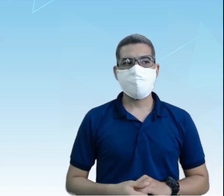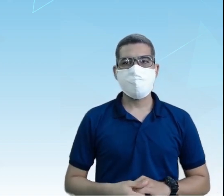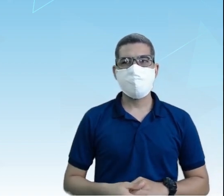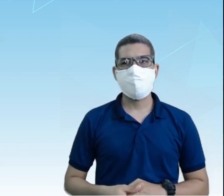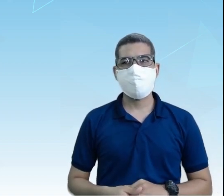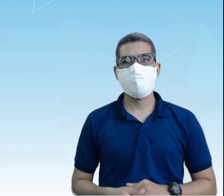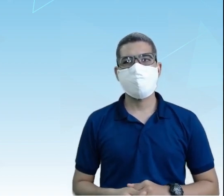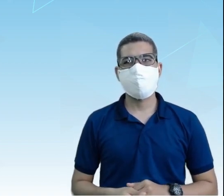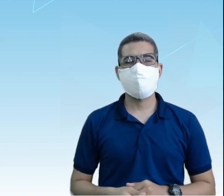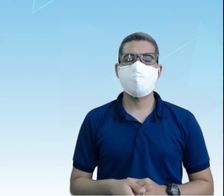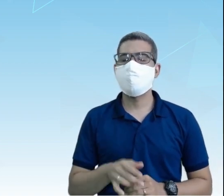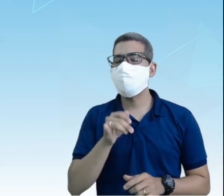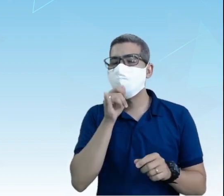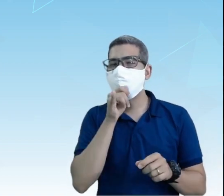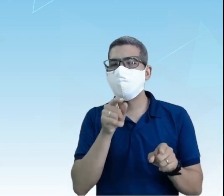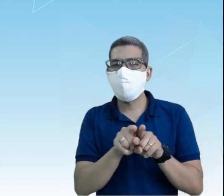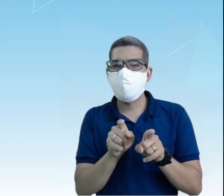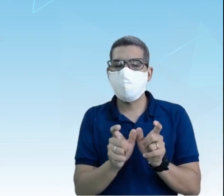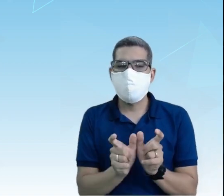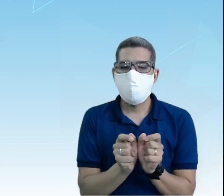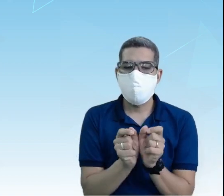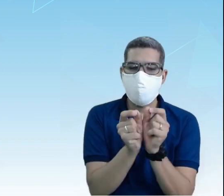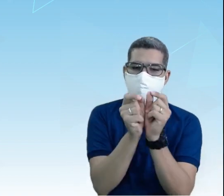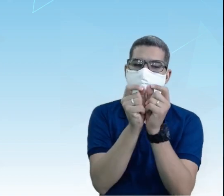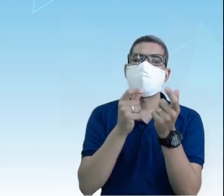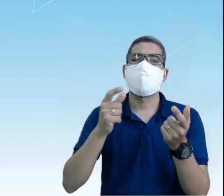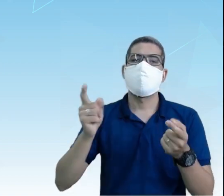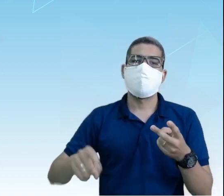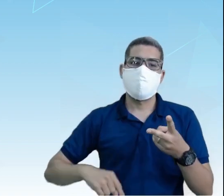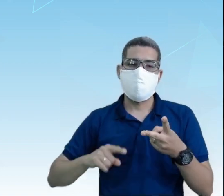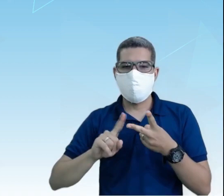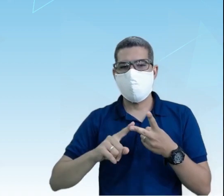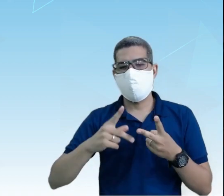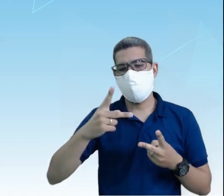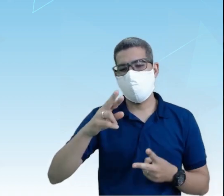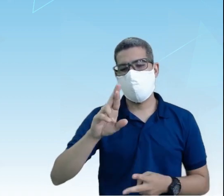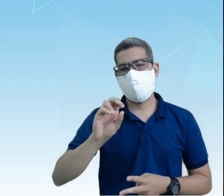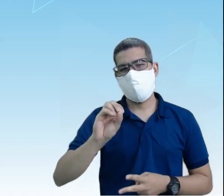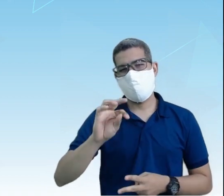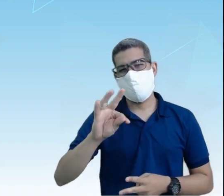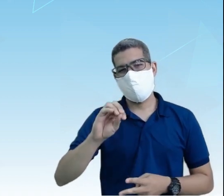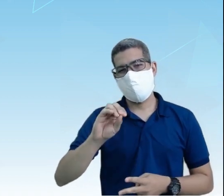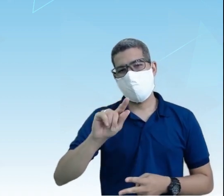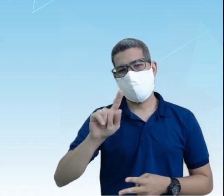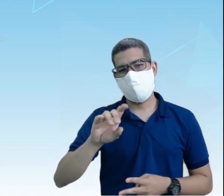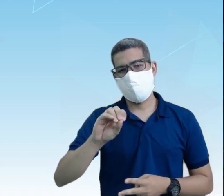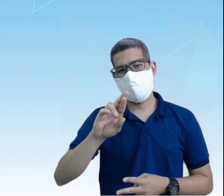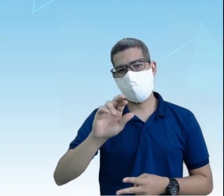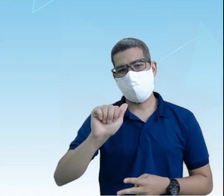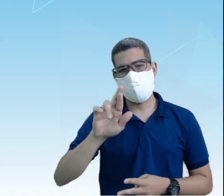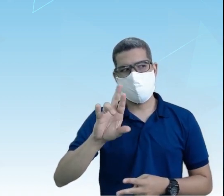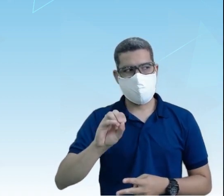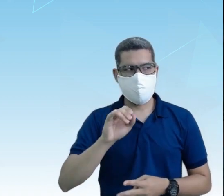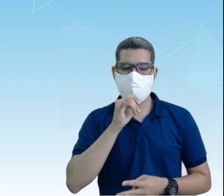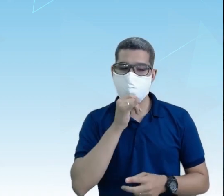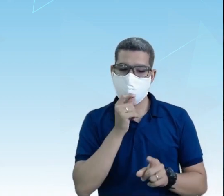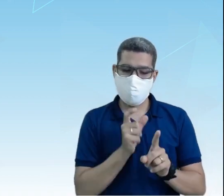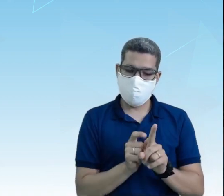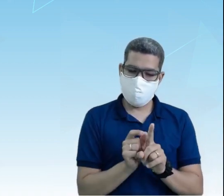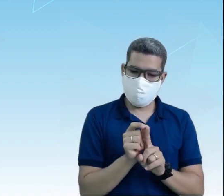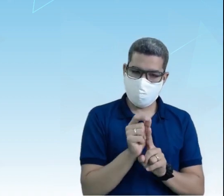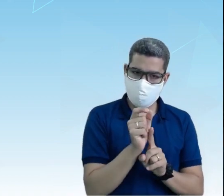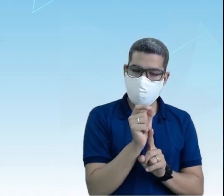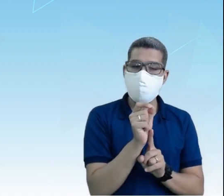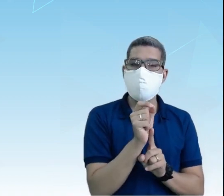quando se fala de cupim e também de protozoário, o que é que vai acontecer? Acontece que um vai digerir ali a celulose em seu